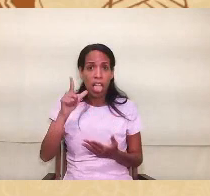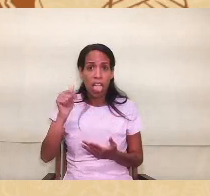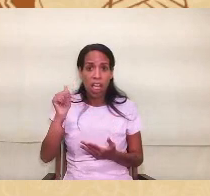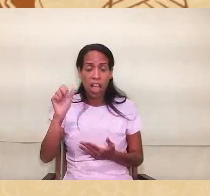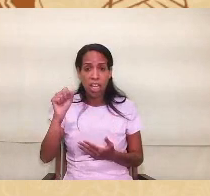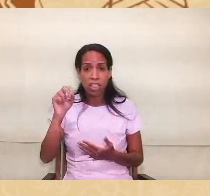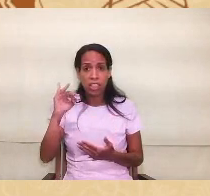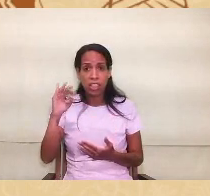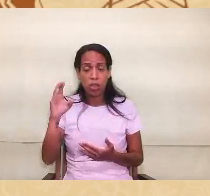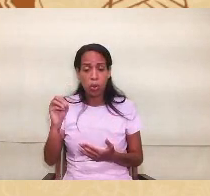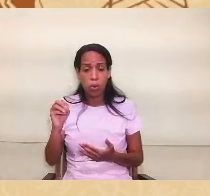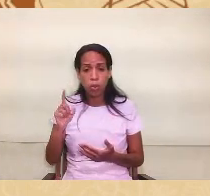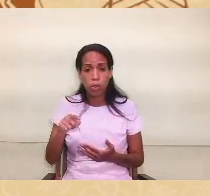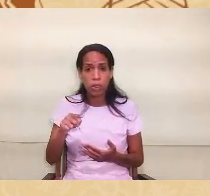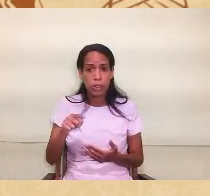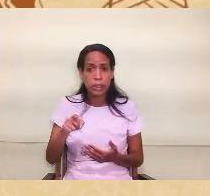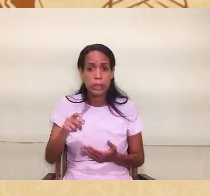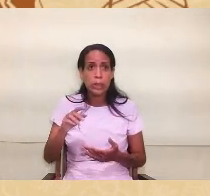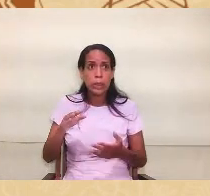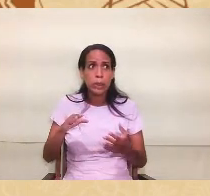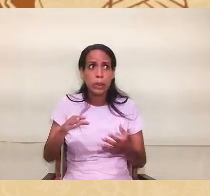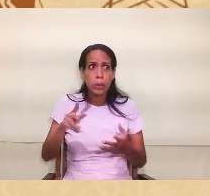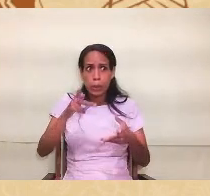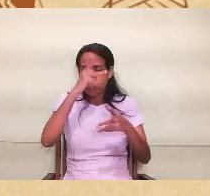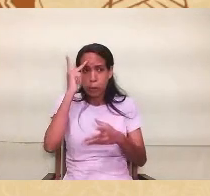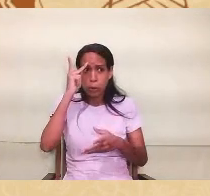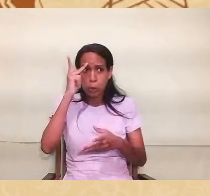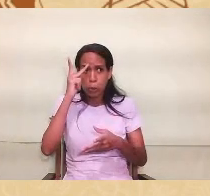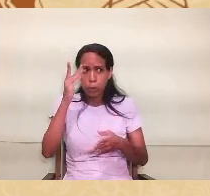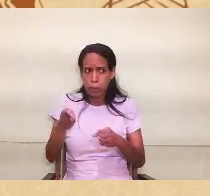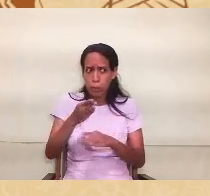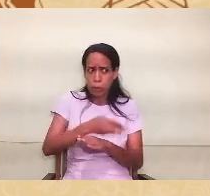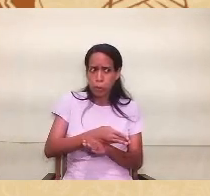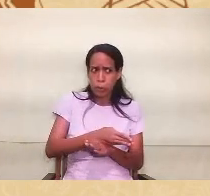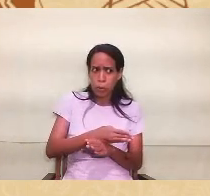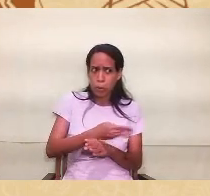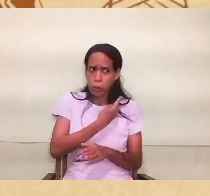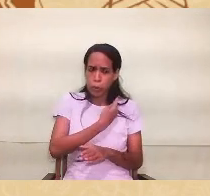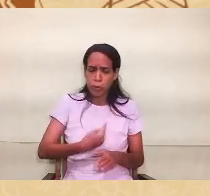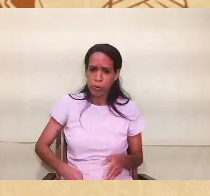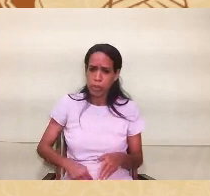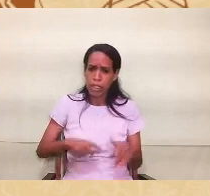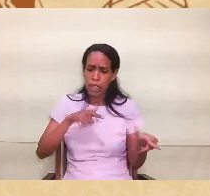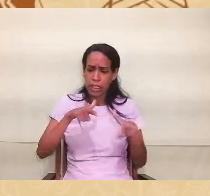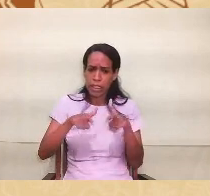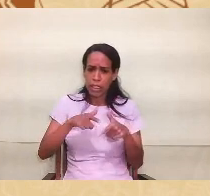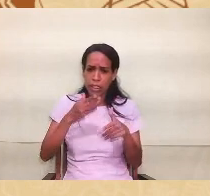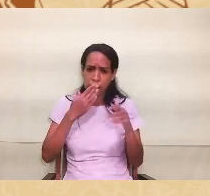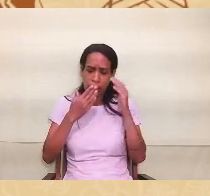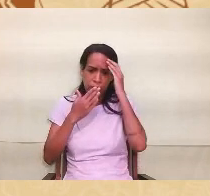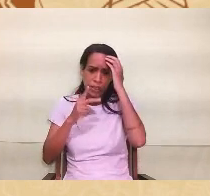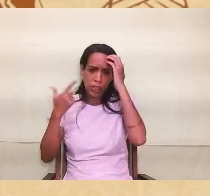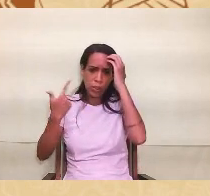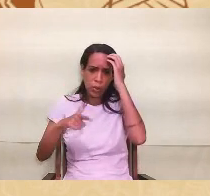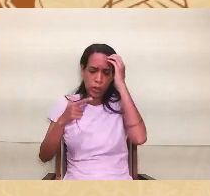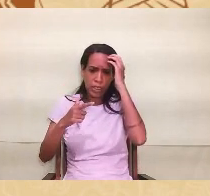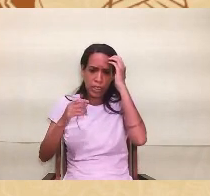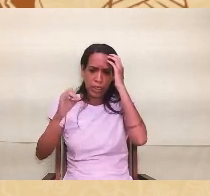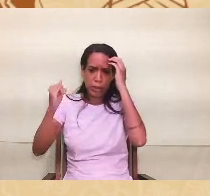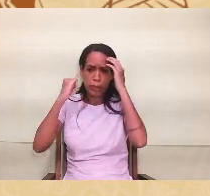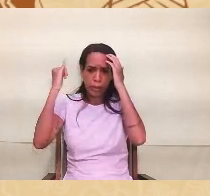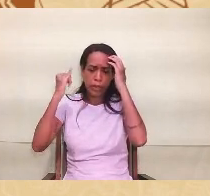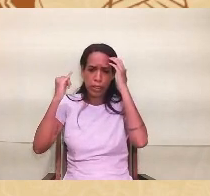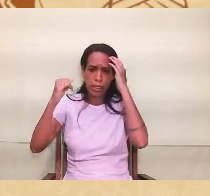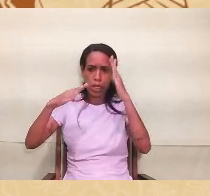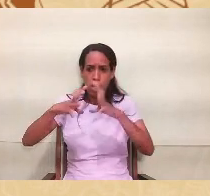livro. Sociedade contra o Estado é um livro que tem que ser lido, porque trabalha das questões indígenas, né? A gente não tem o princípio de autoridade nesse